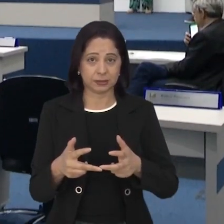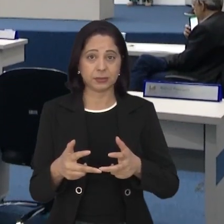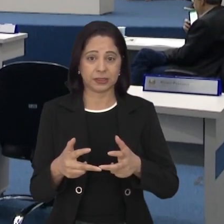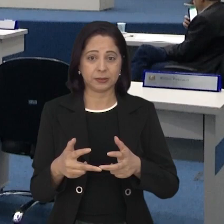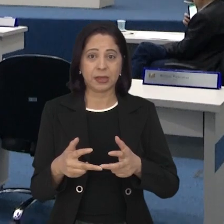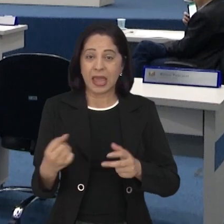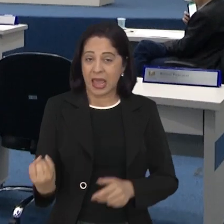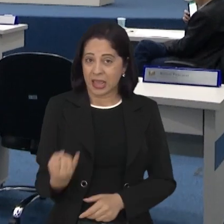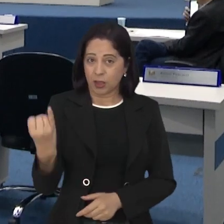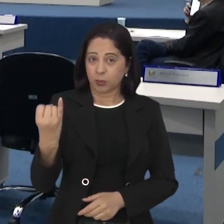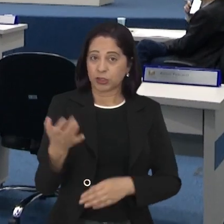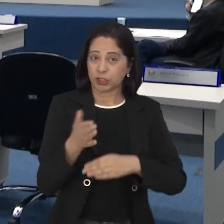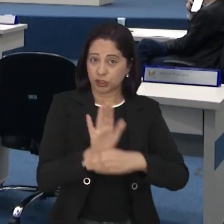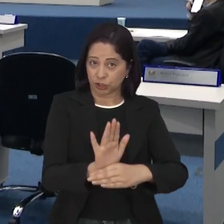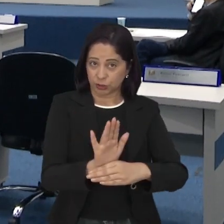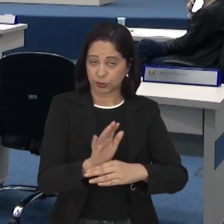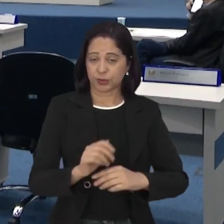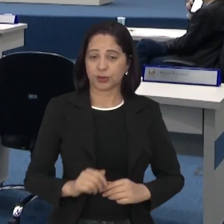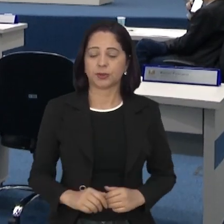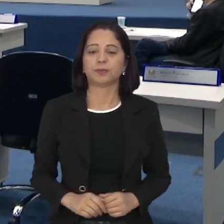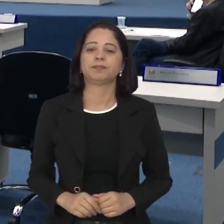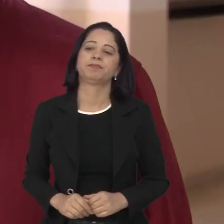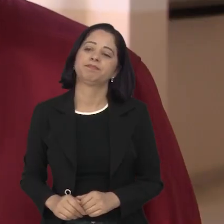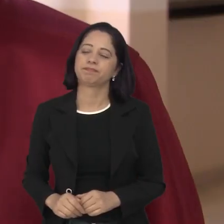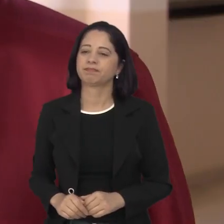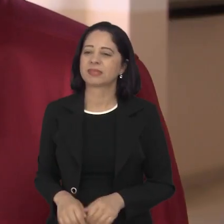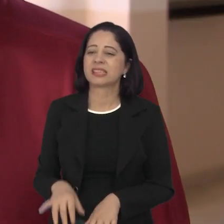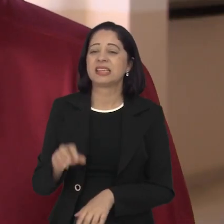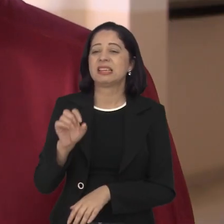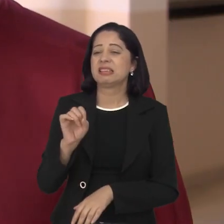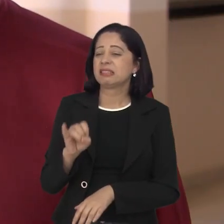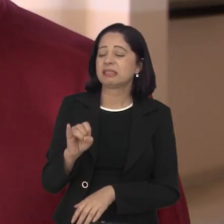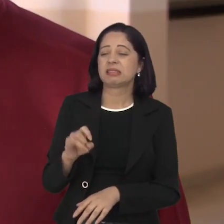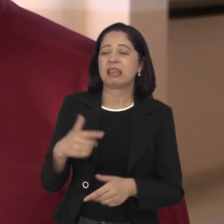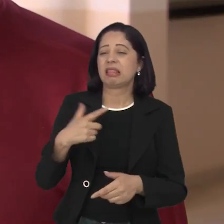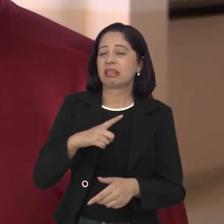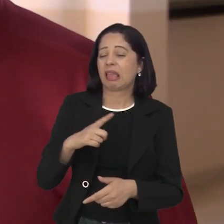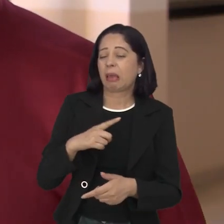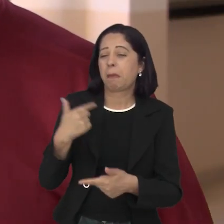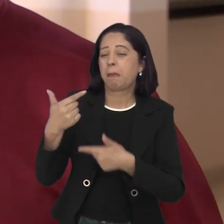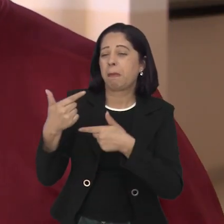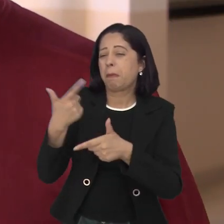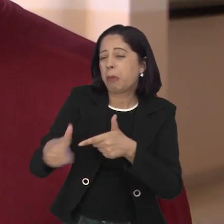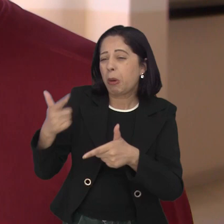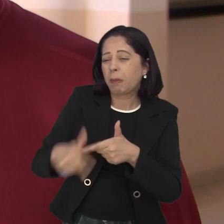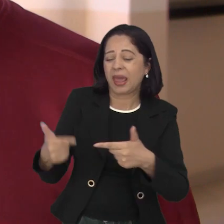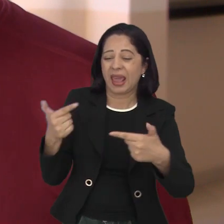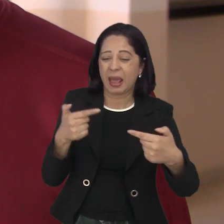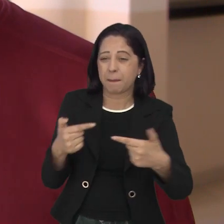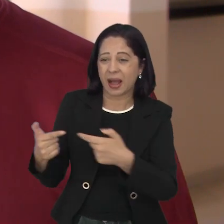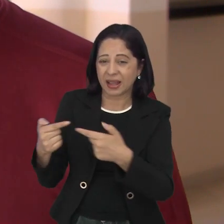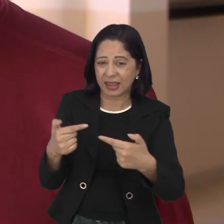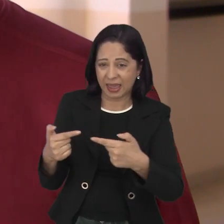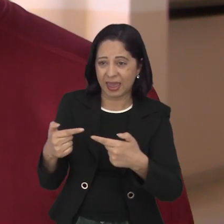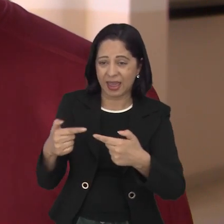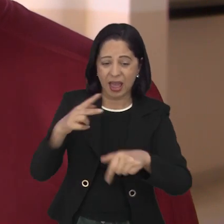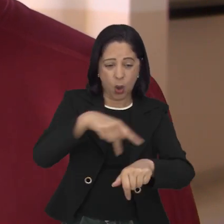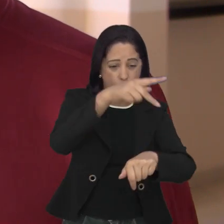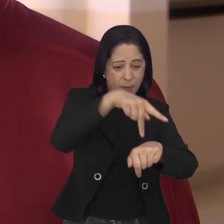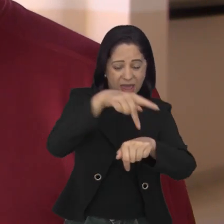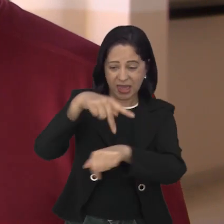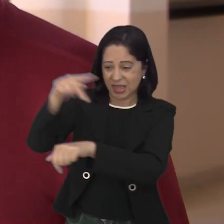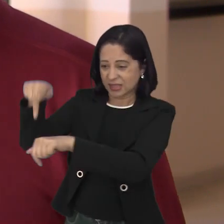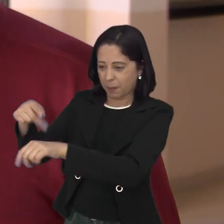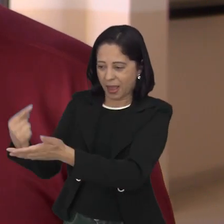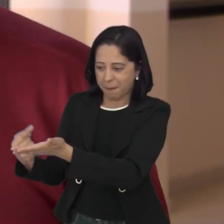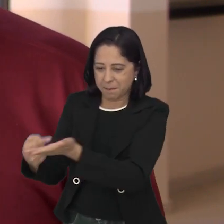pilares na condução do trabalho legislativo quando se tem um problema de guerra eh muitas vezes tem os acordos entre